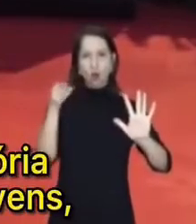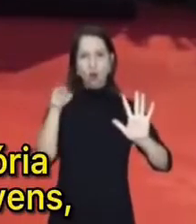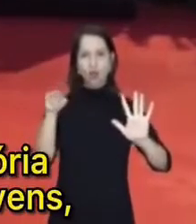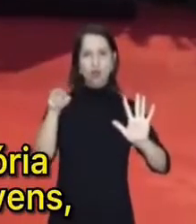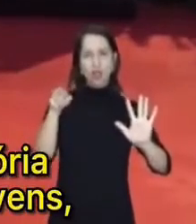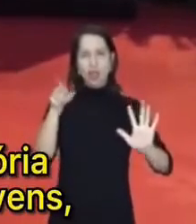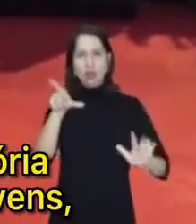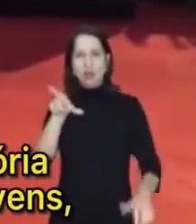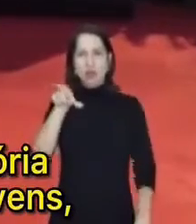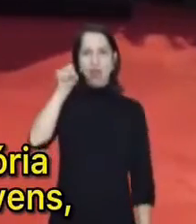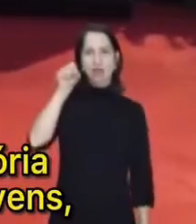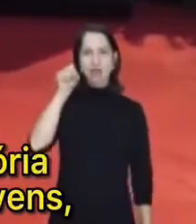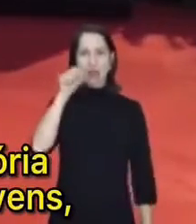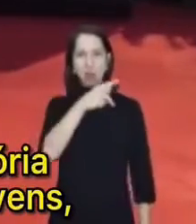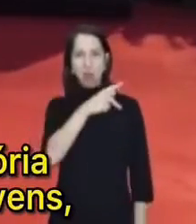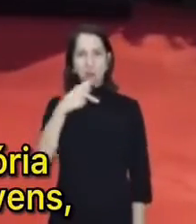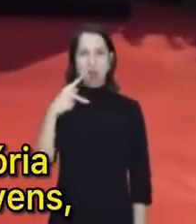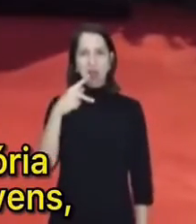permitiu que